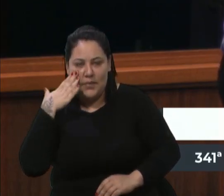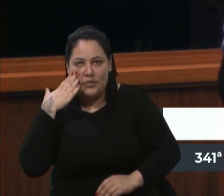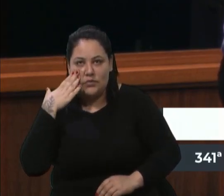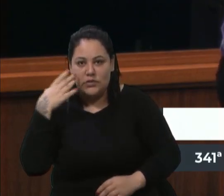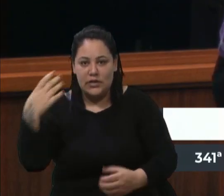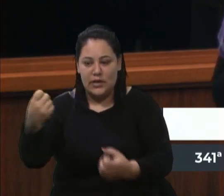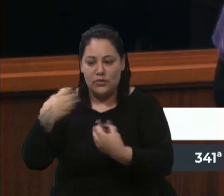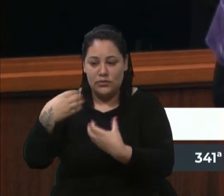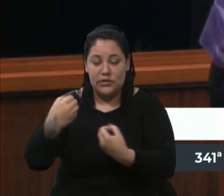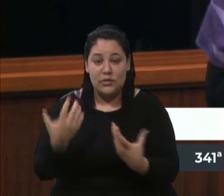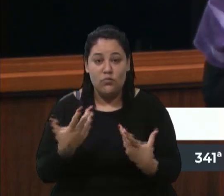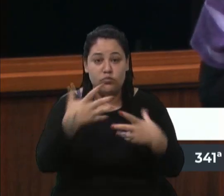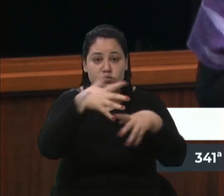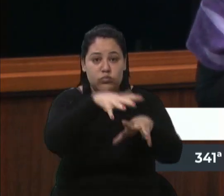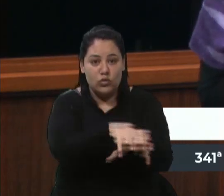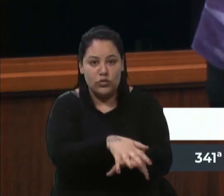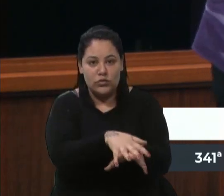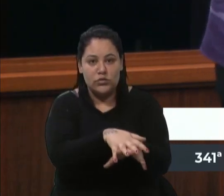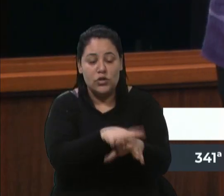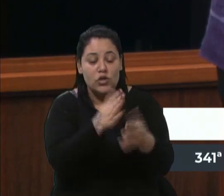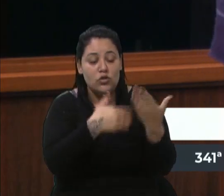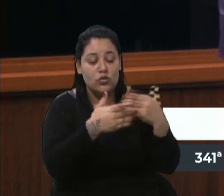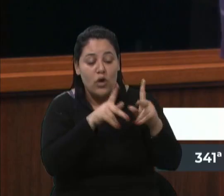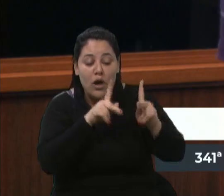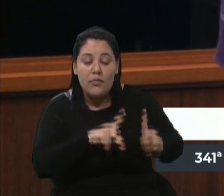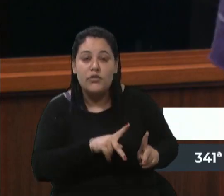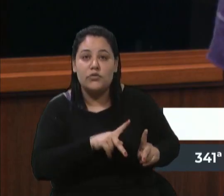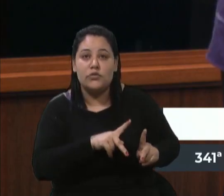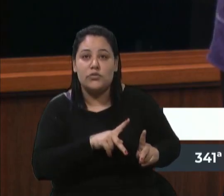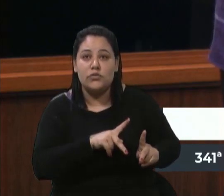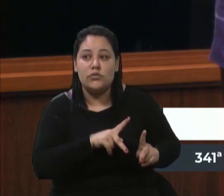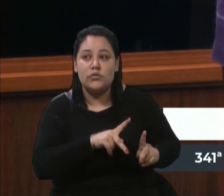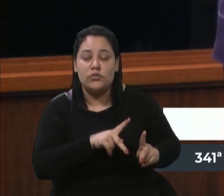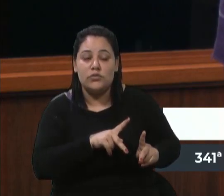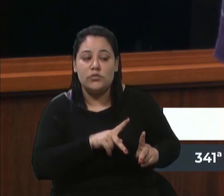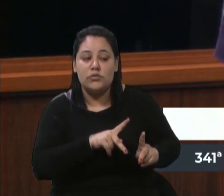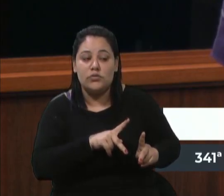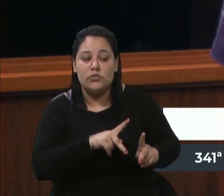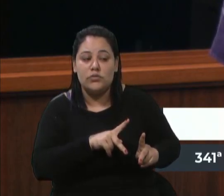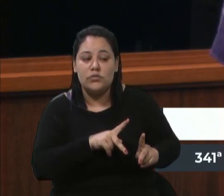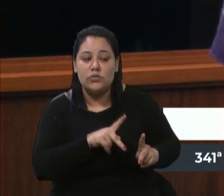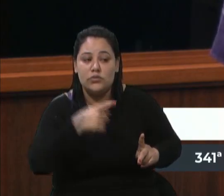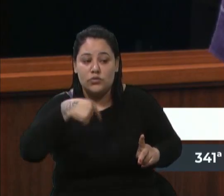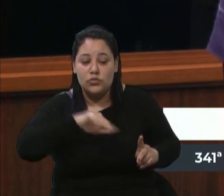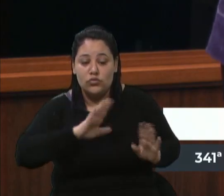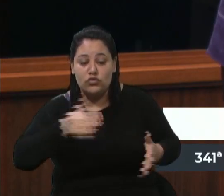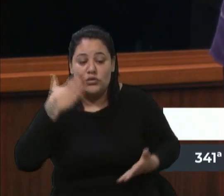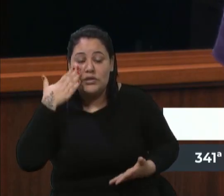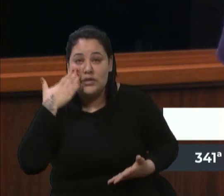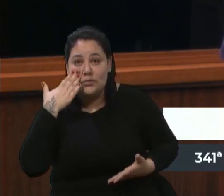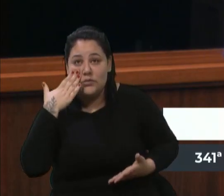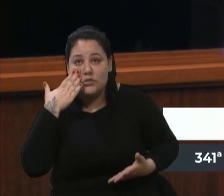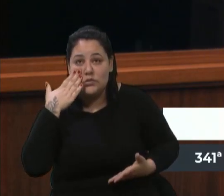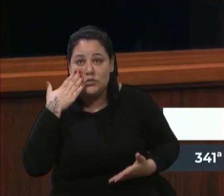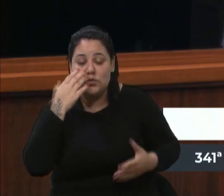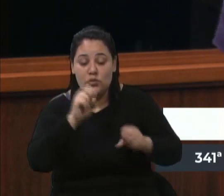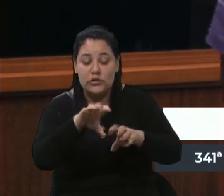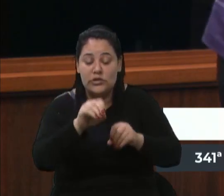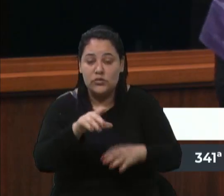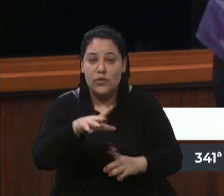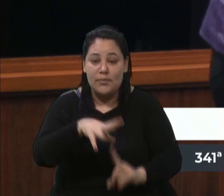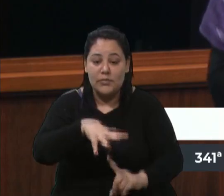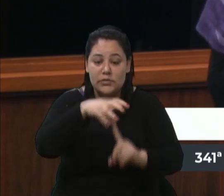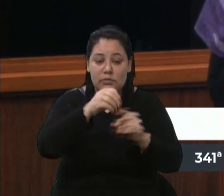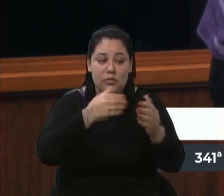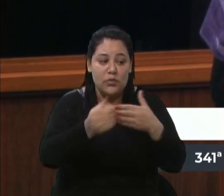inclui. A educação, todo mundo aqui já falou isso. A educação é fundamental para qualquer pessoa. Mas